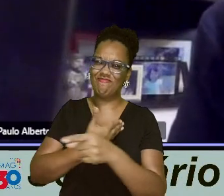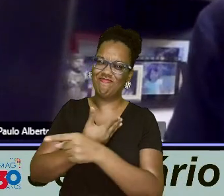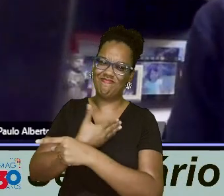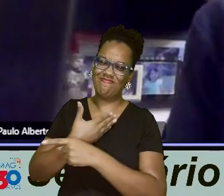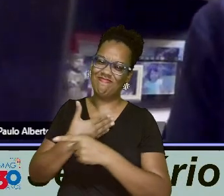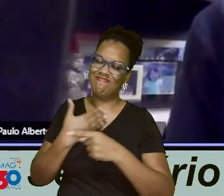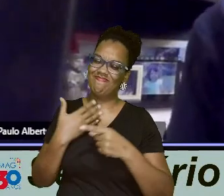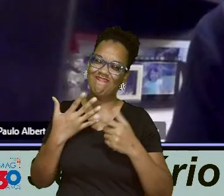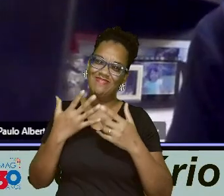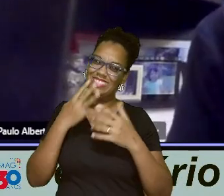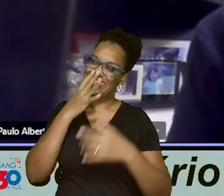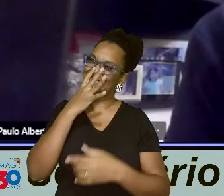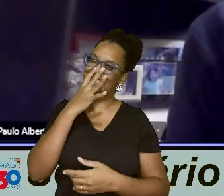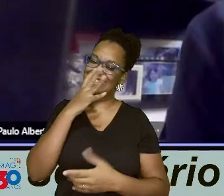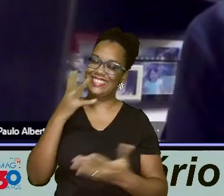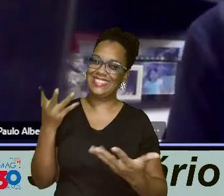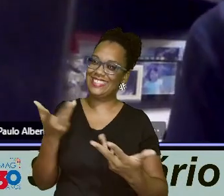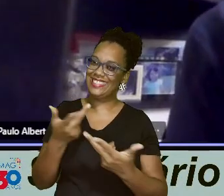notáveis,